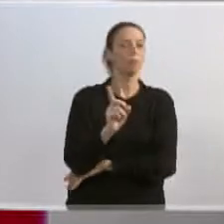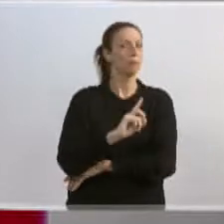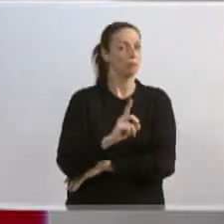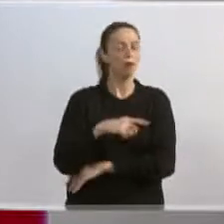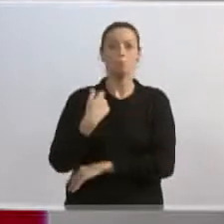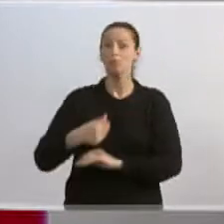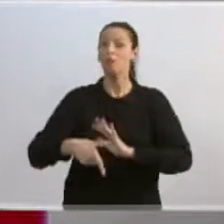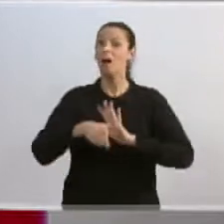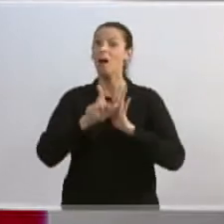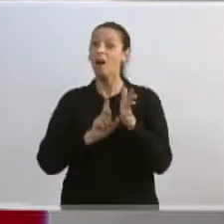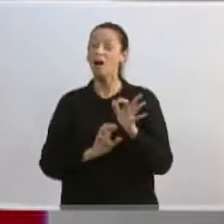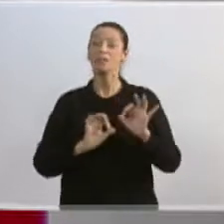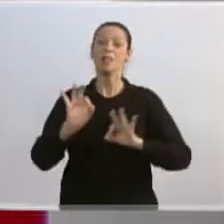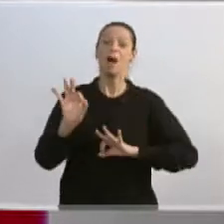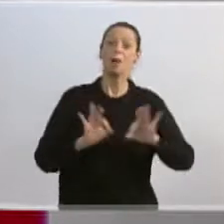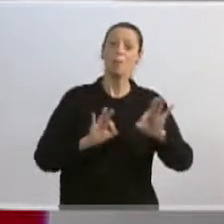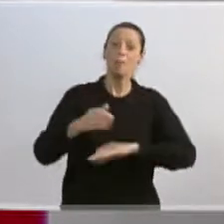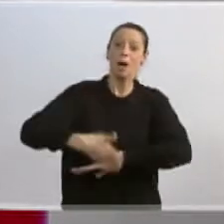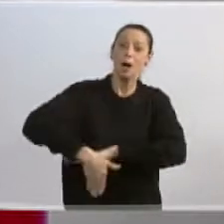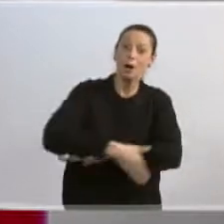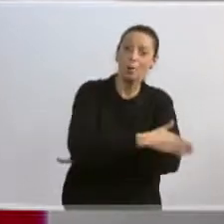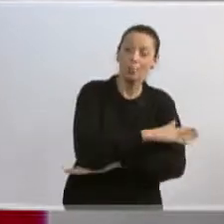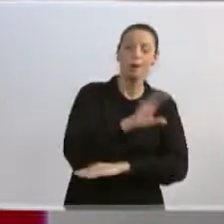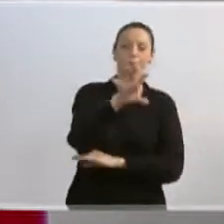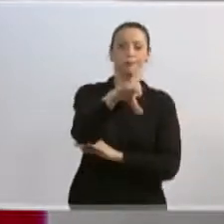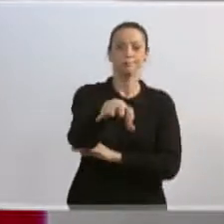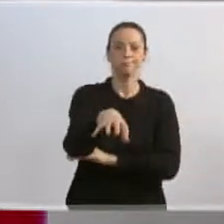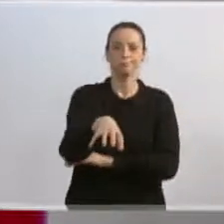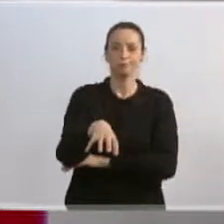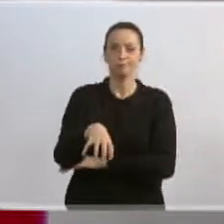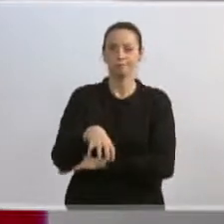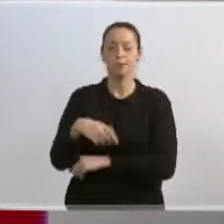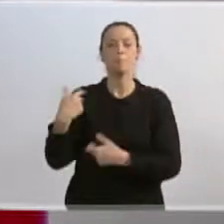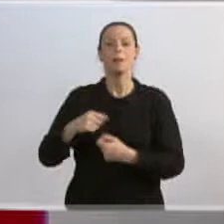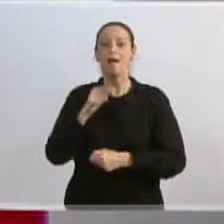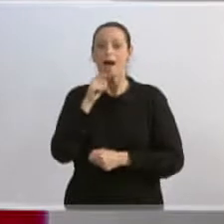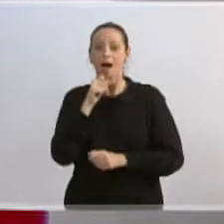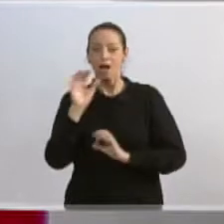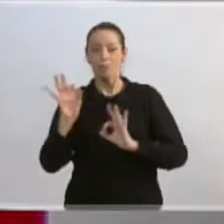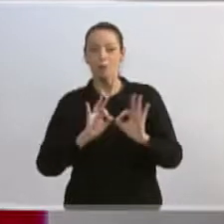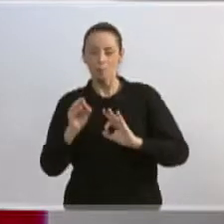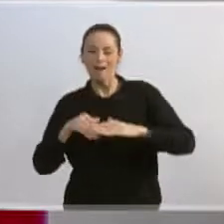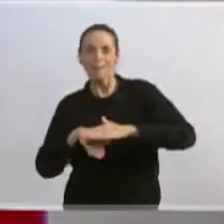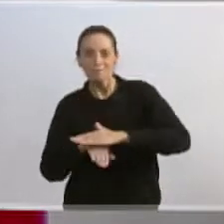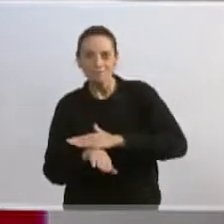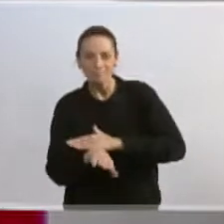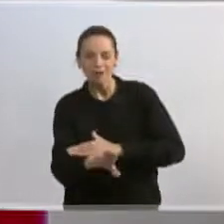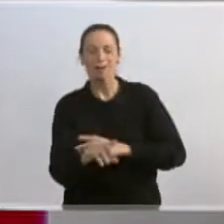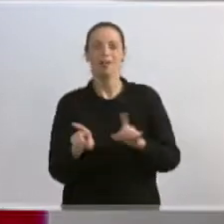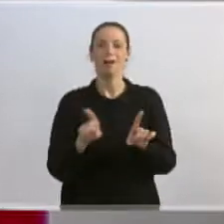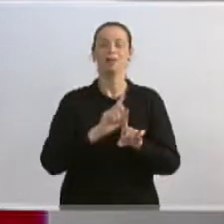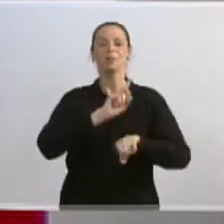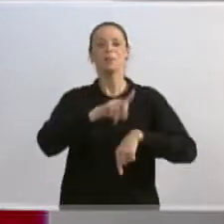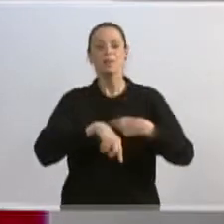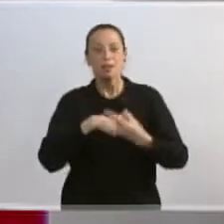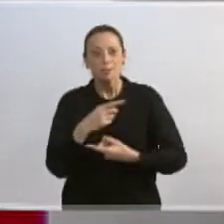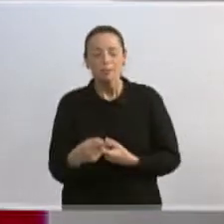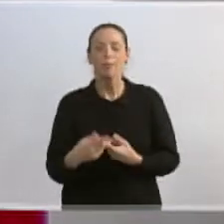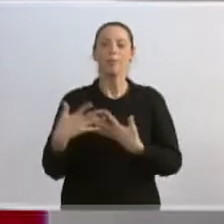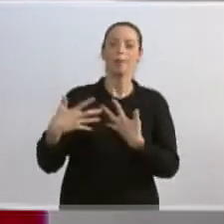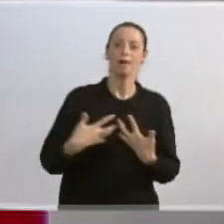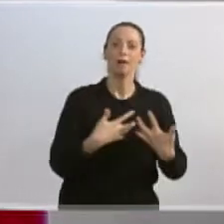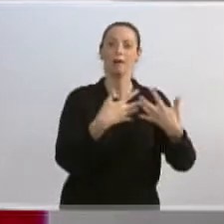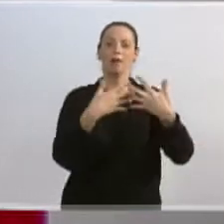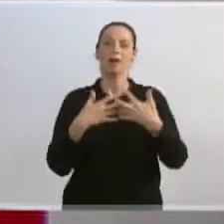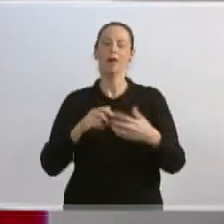vereadores e quer sequer terraplanagem treinar gen aí a parte de pavimentação asfáltica e som obras